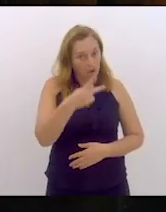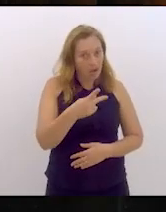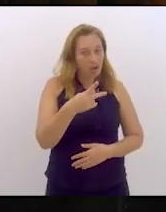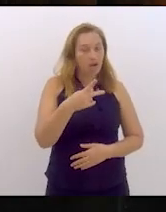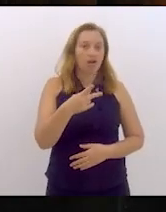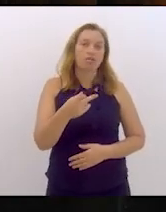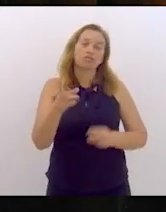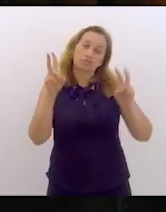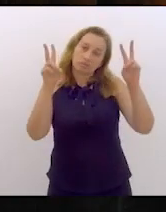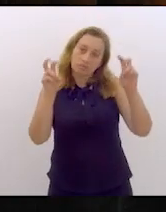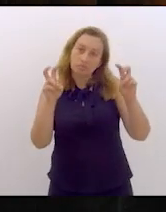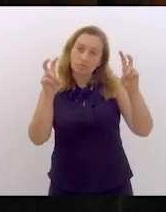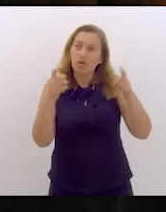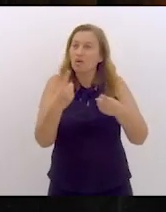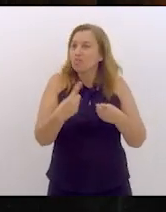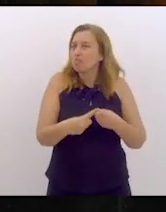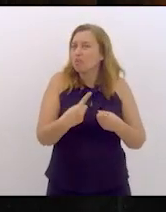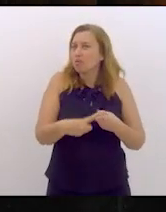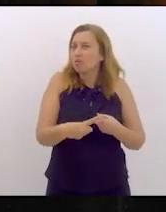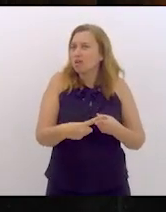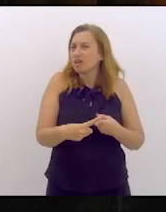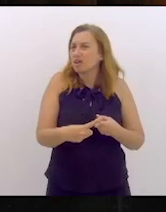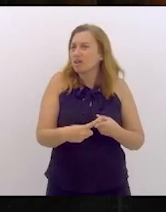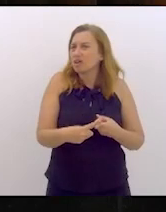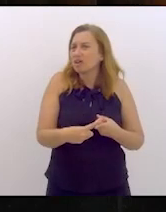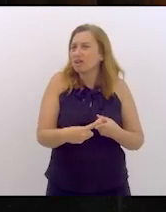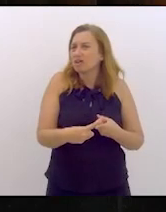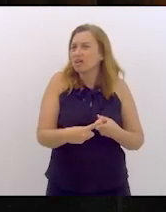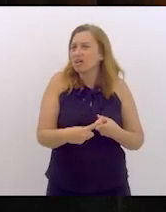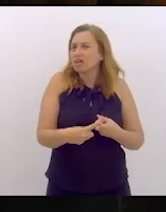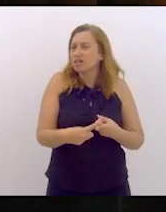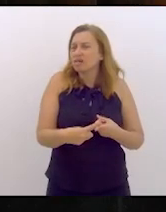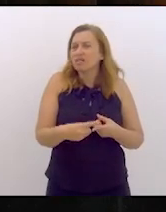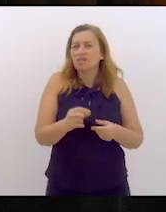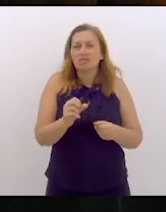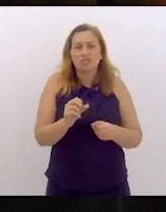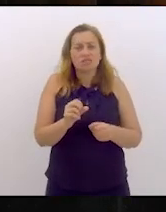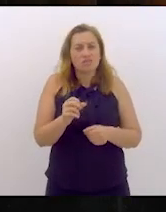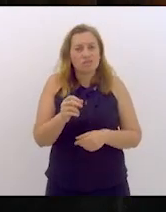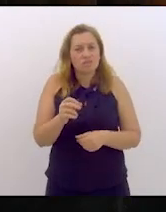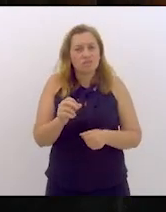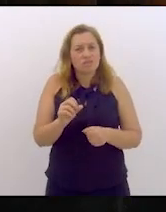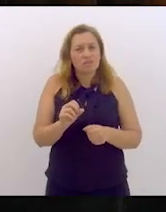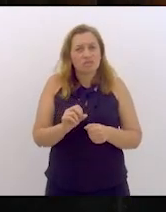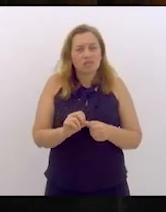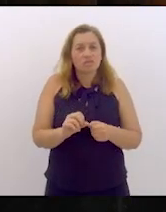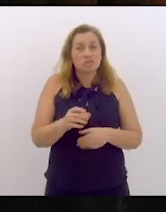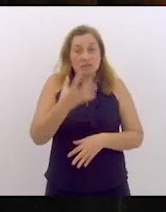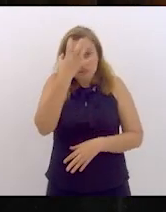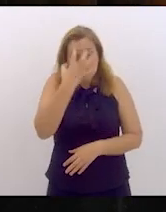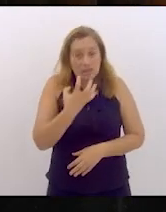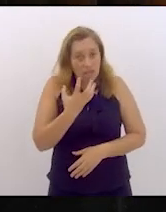super só matéria porque o fizemos de forma muito incisiva e fevereiro o macho de